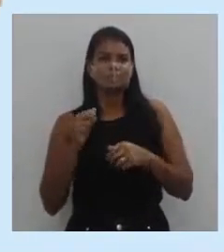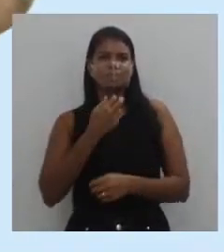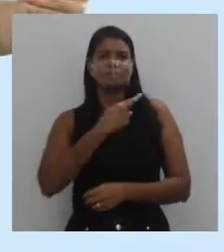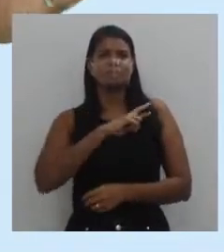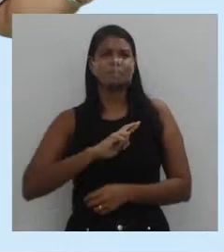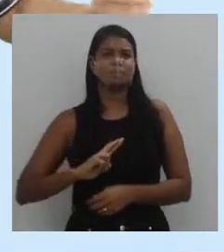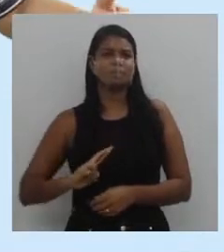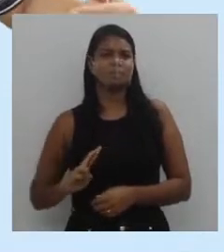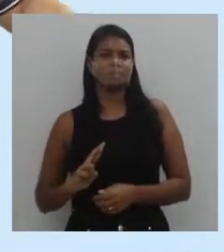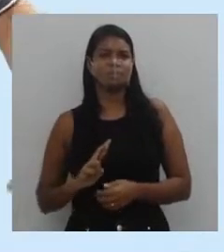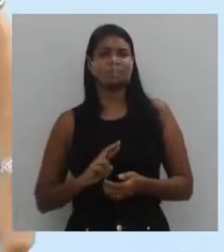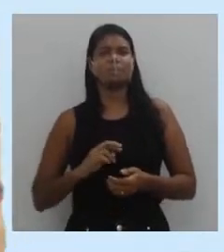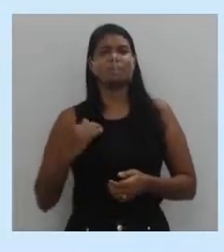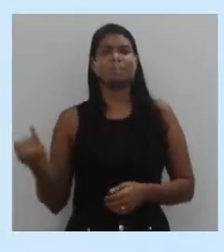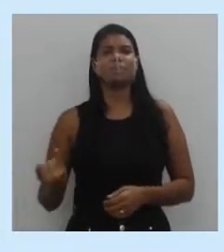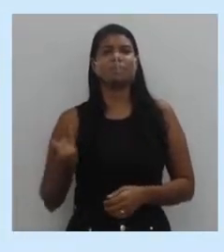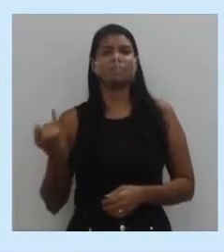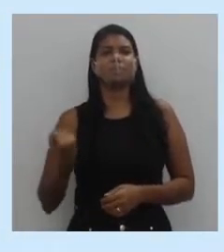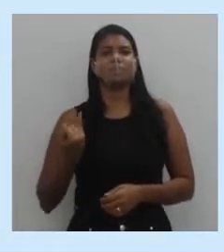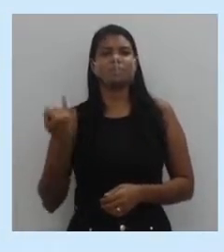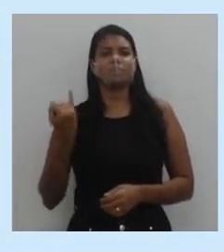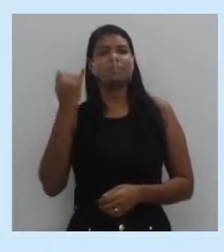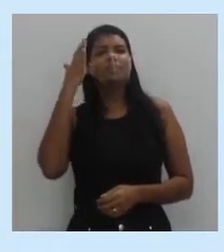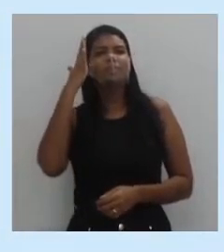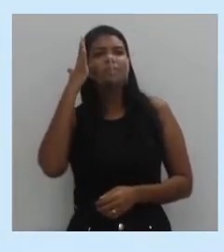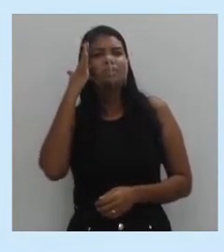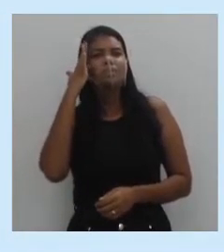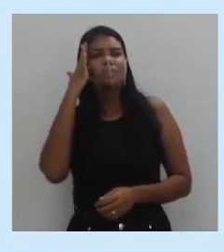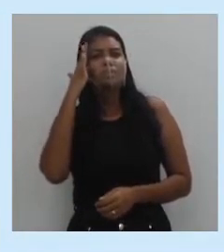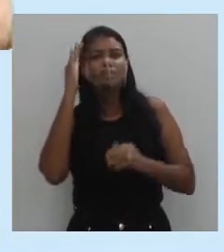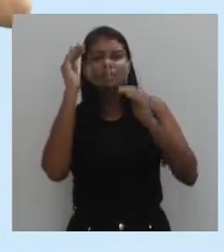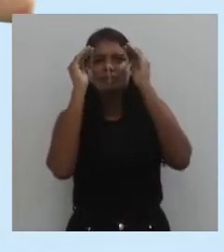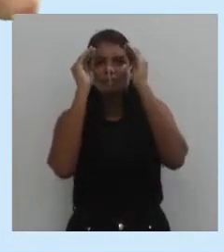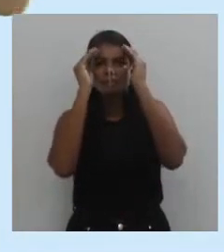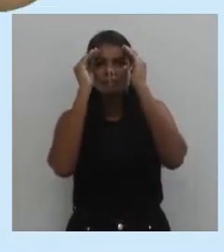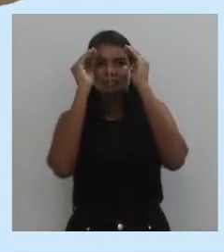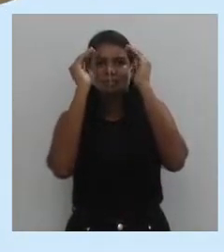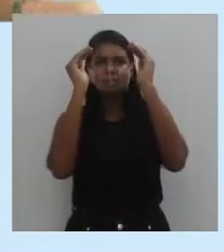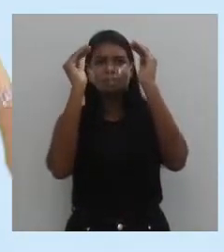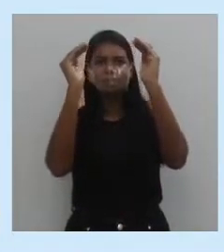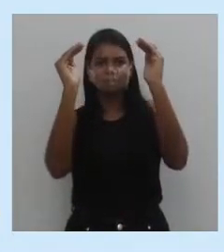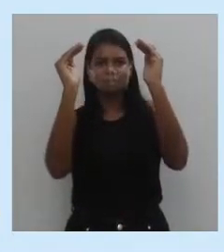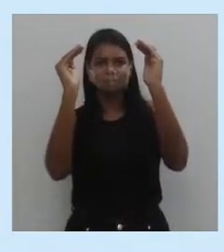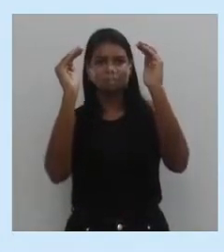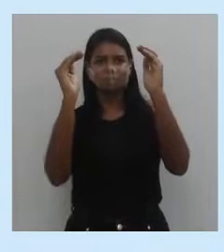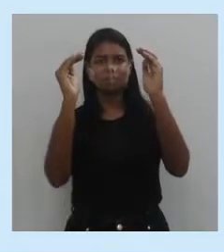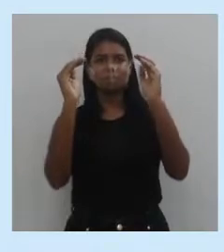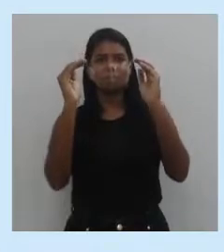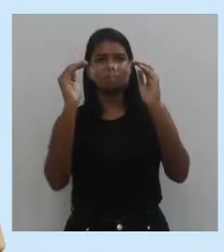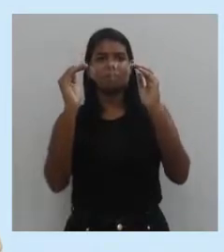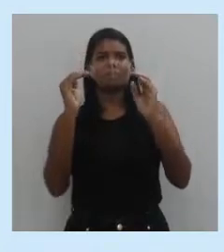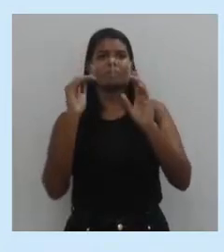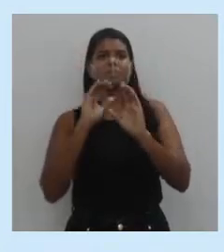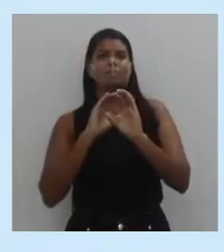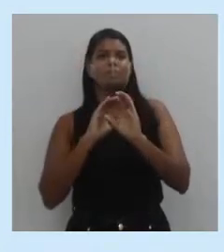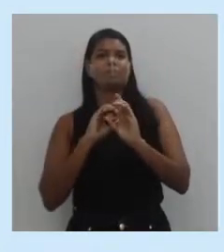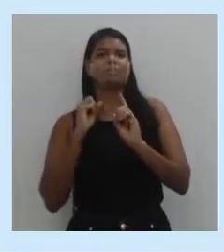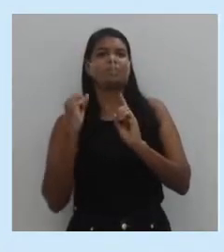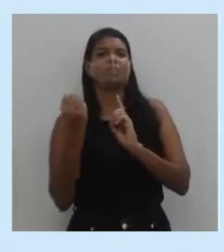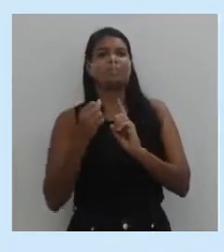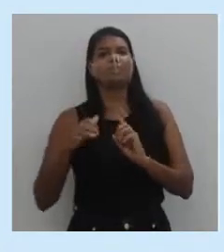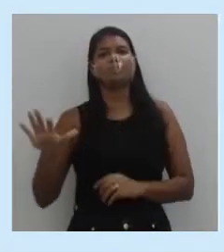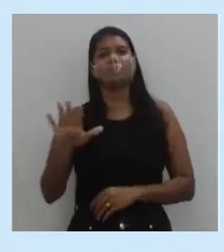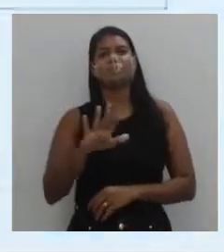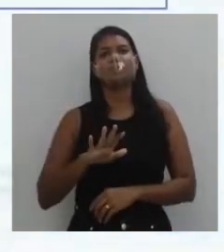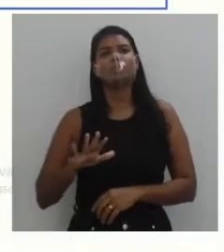essa pluralidade. E é importante entender o respeito à cidadania. Na